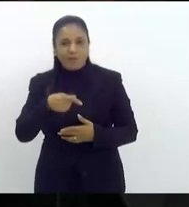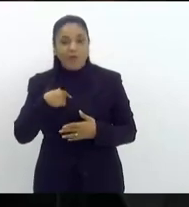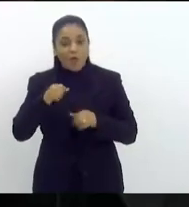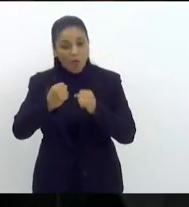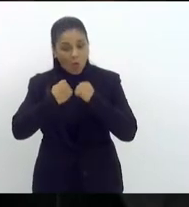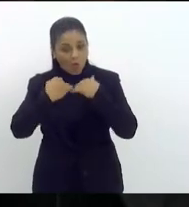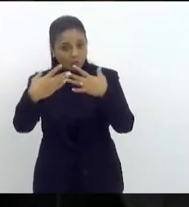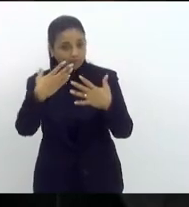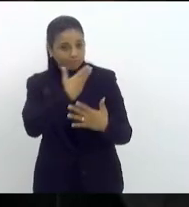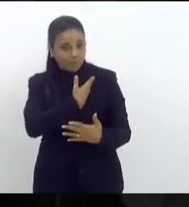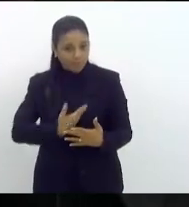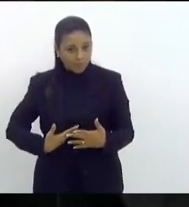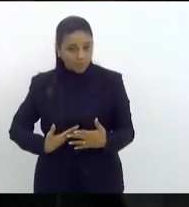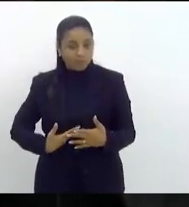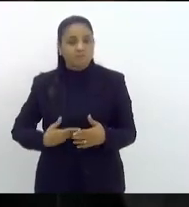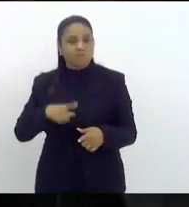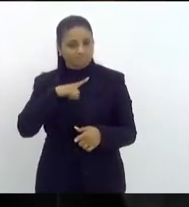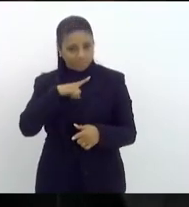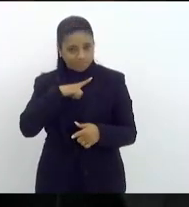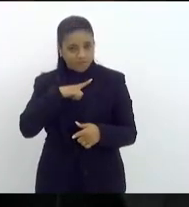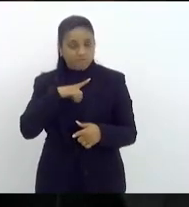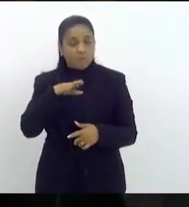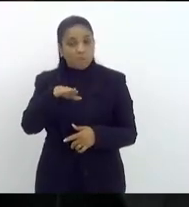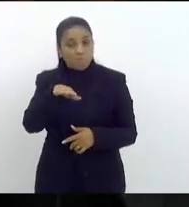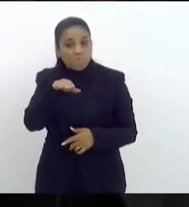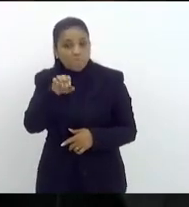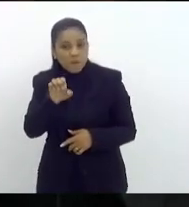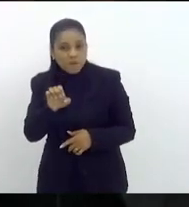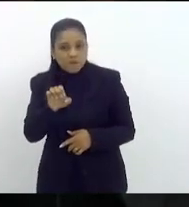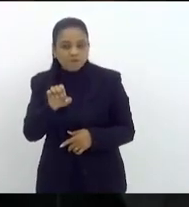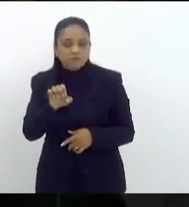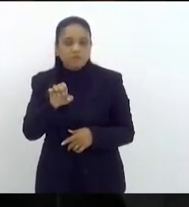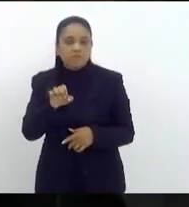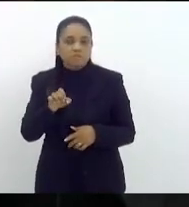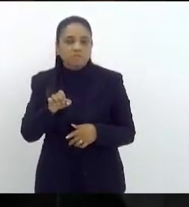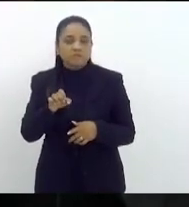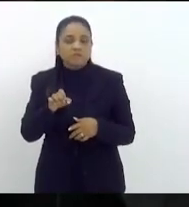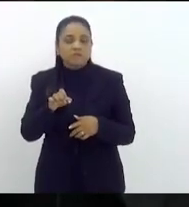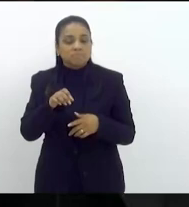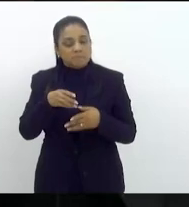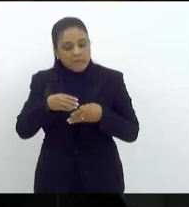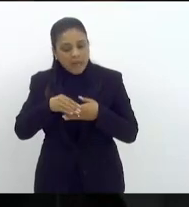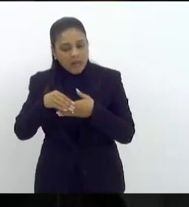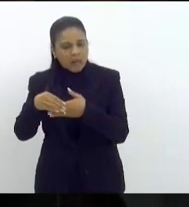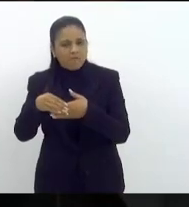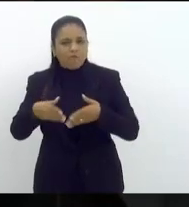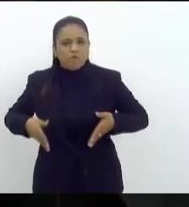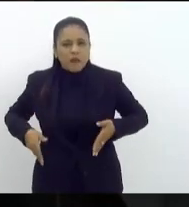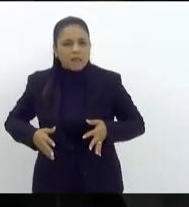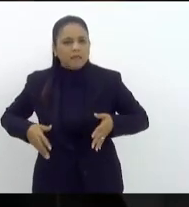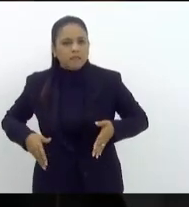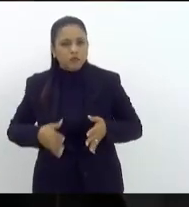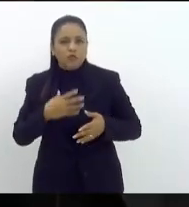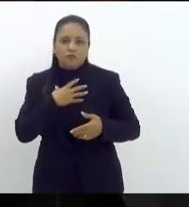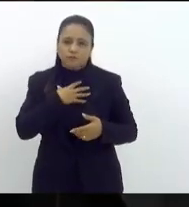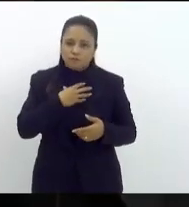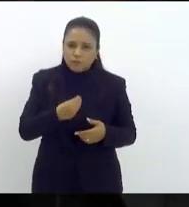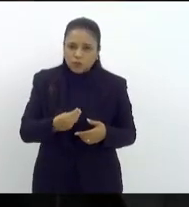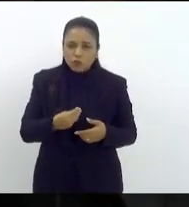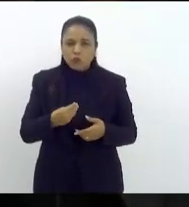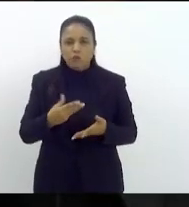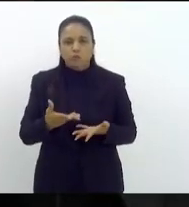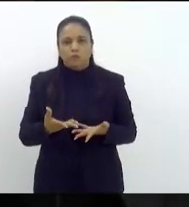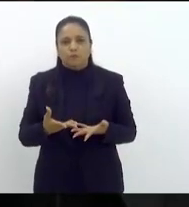audiências públicas com mães que levaram em cadeira de rodas Deputado Luiz Paulo seus